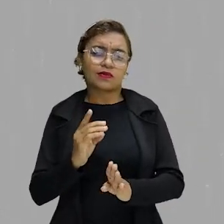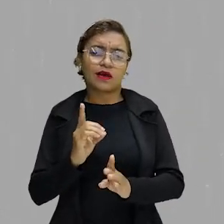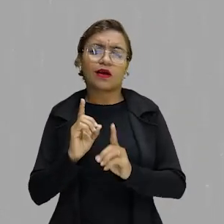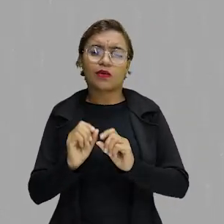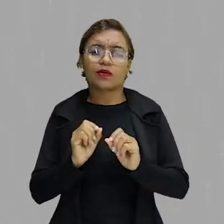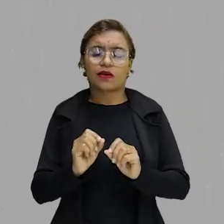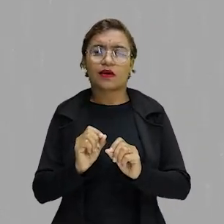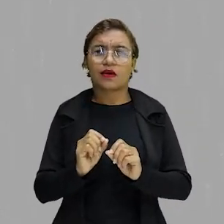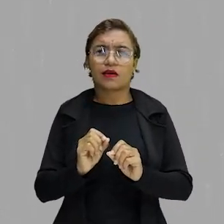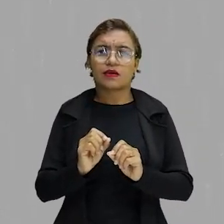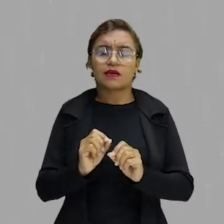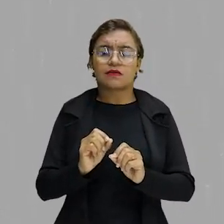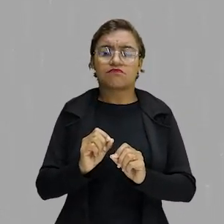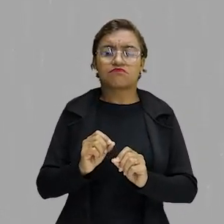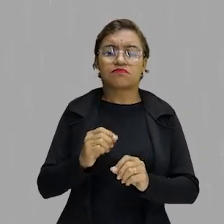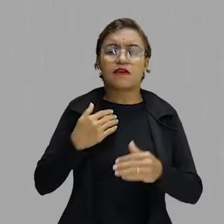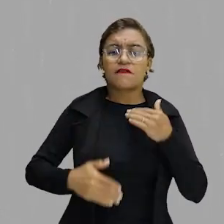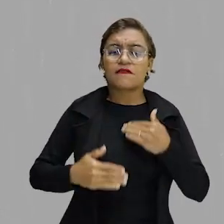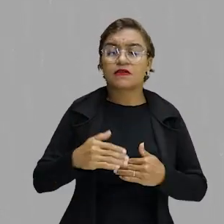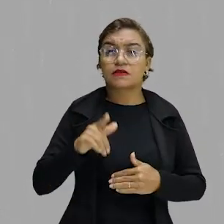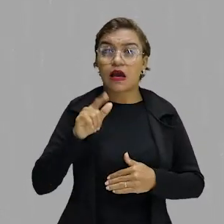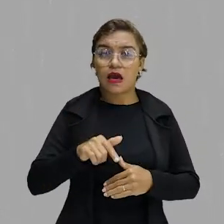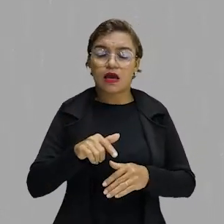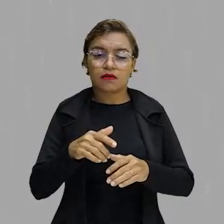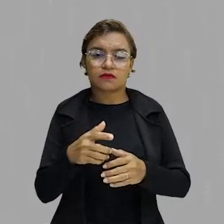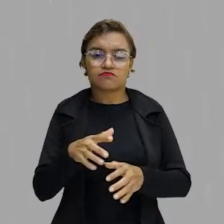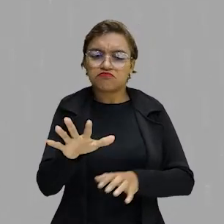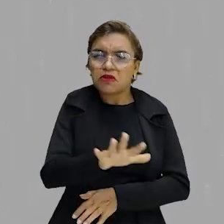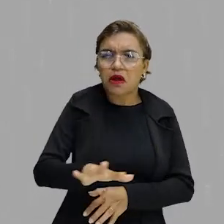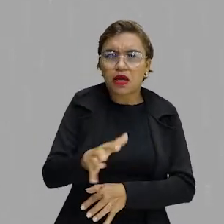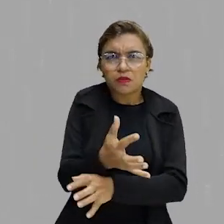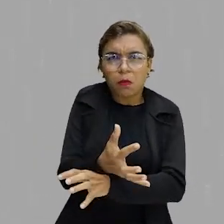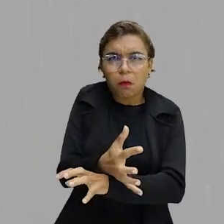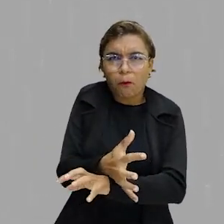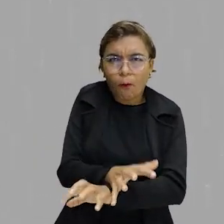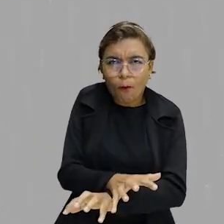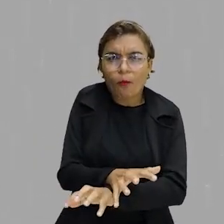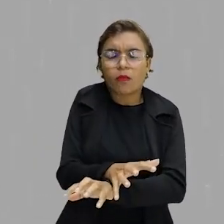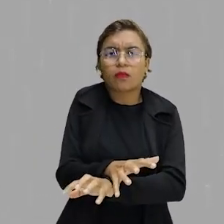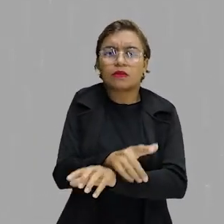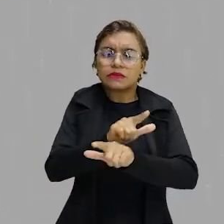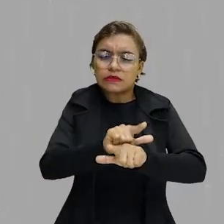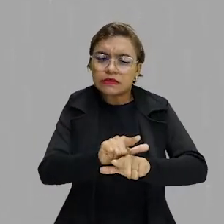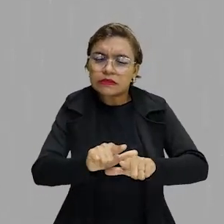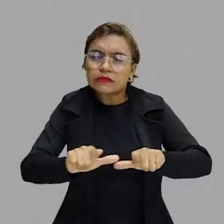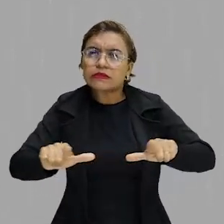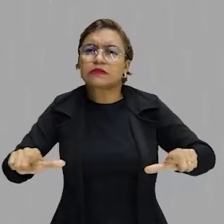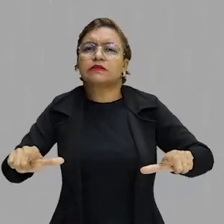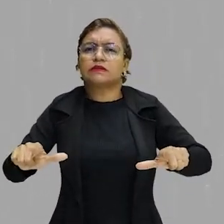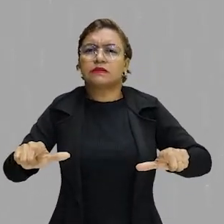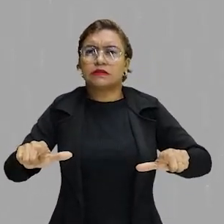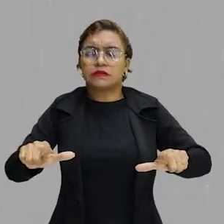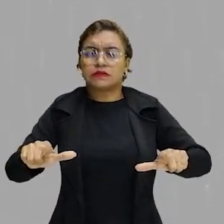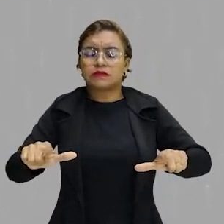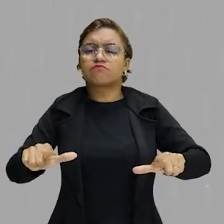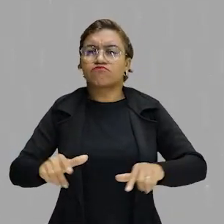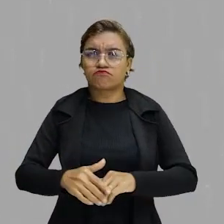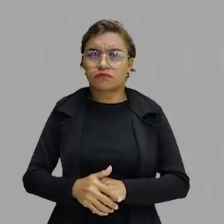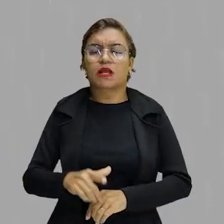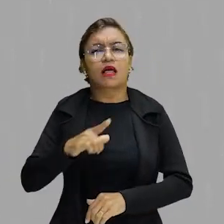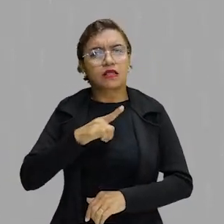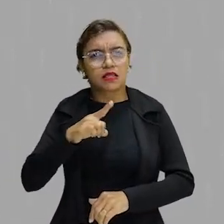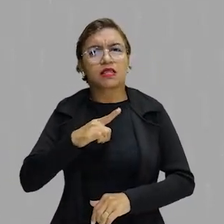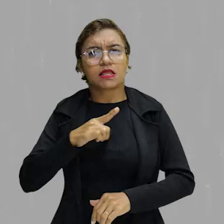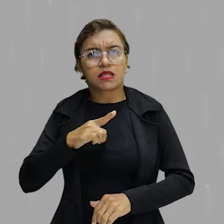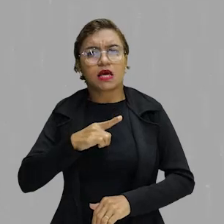baixo índice pluviométrico, ou seja, em áreas mais secas, galera, tá certo? Então, por exemplo, áreas desérticas, né? Áreas semiáridas, eu tenho